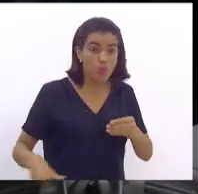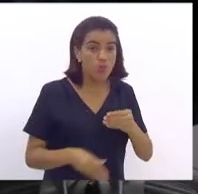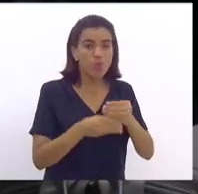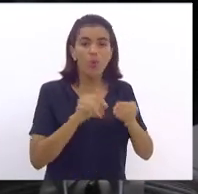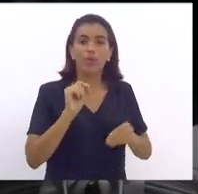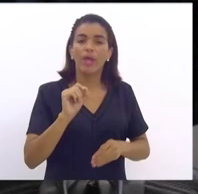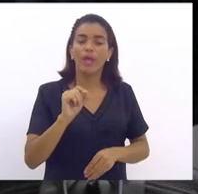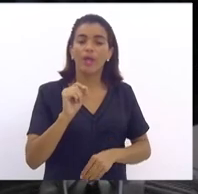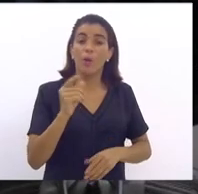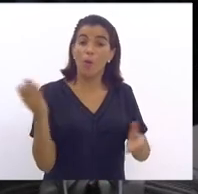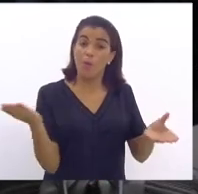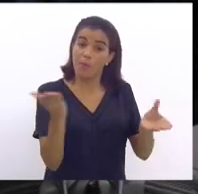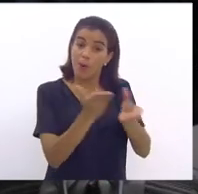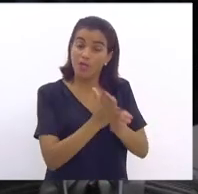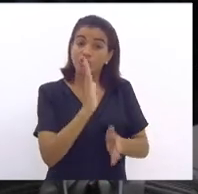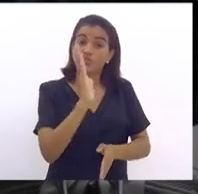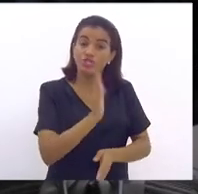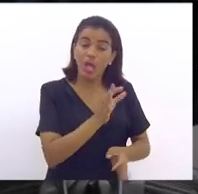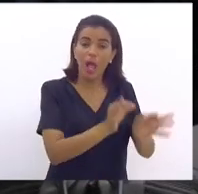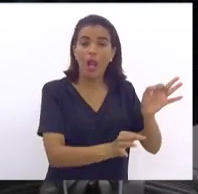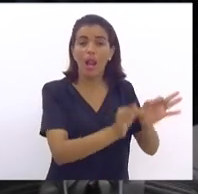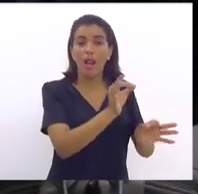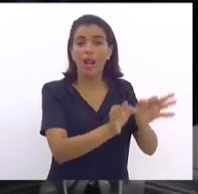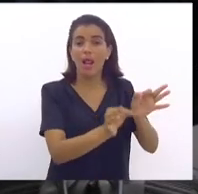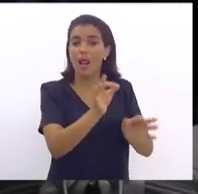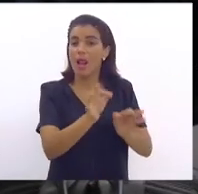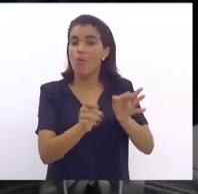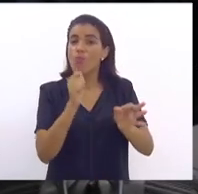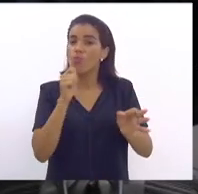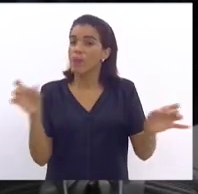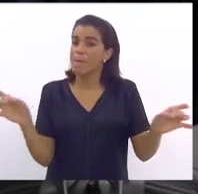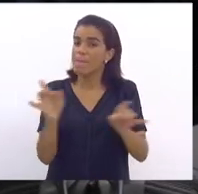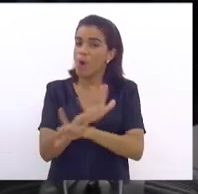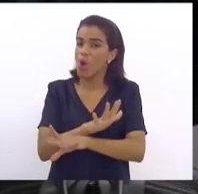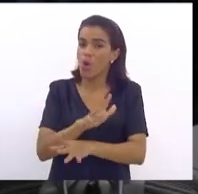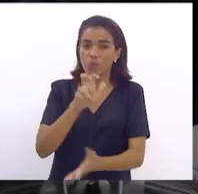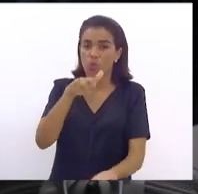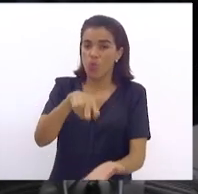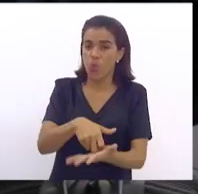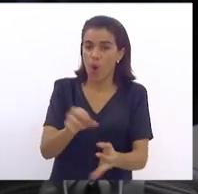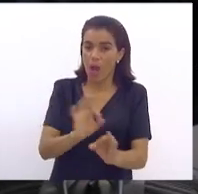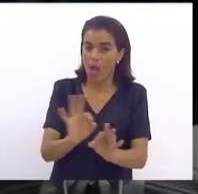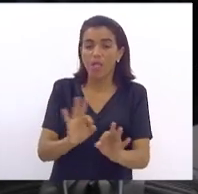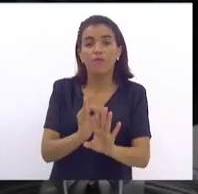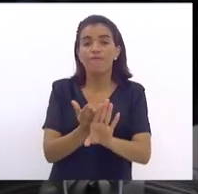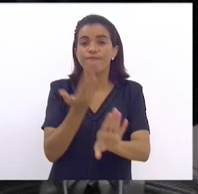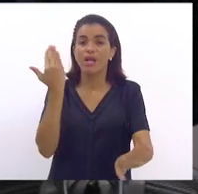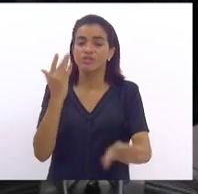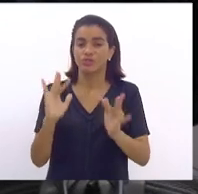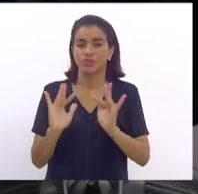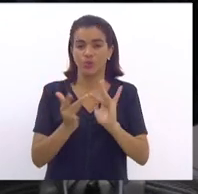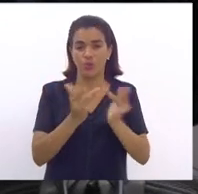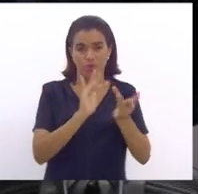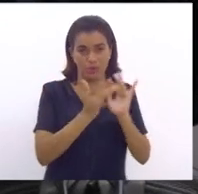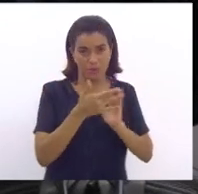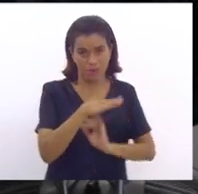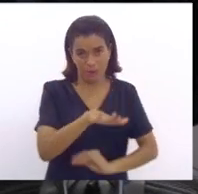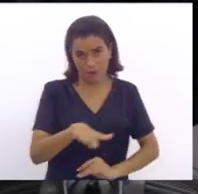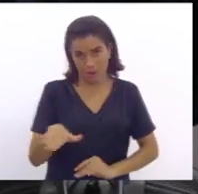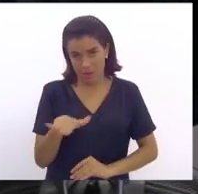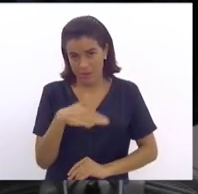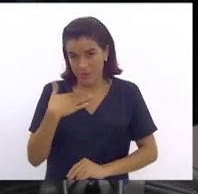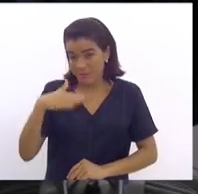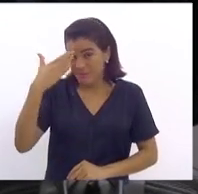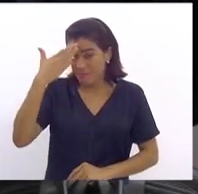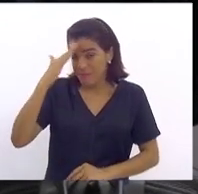estiver tramitando, ela já tem que ser afastada de qualquer contato com criança. Isso é muito importante, só para entender a alteração que é